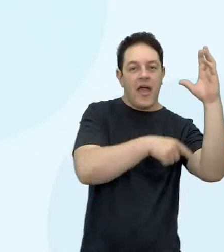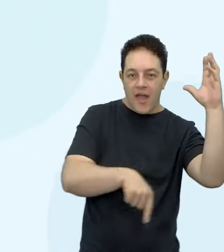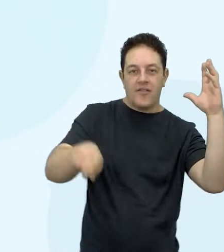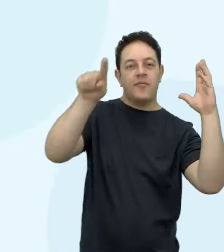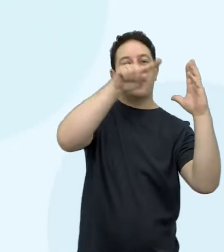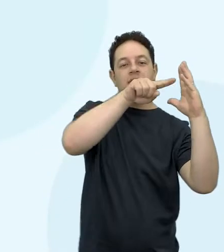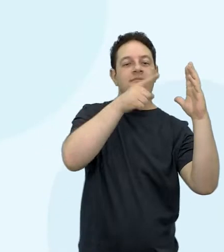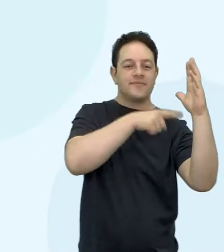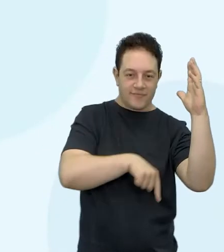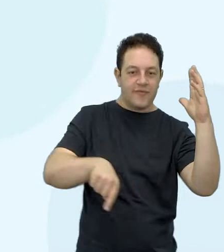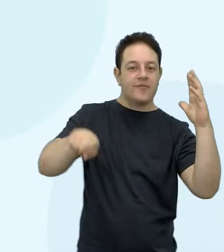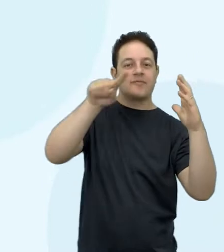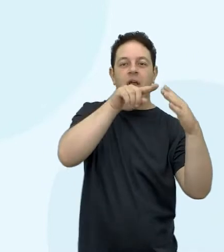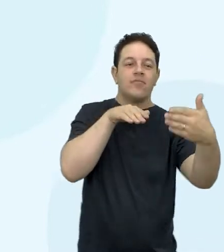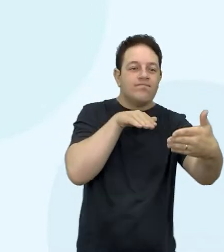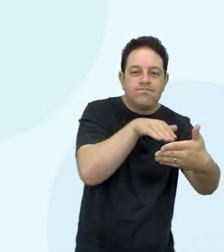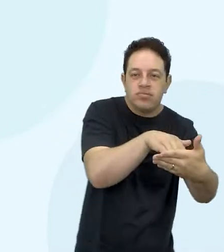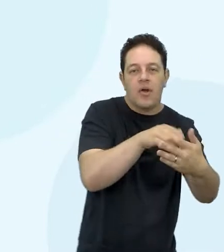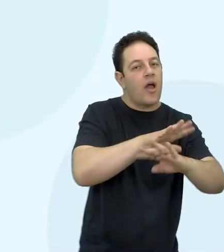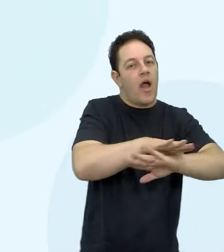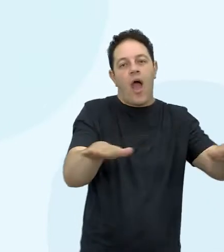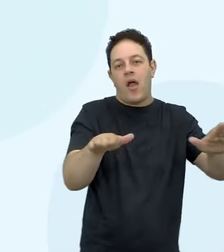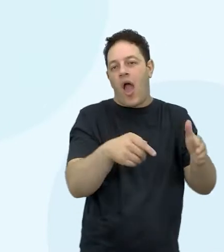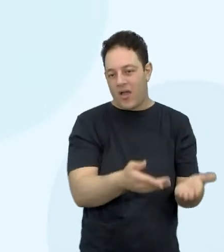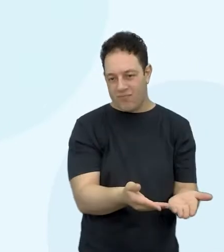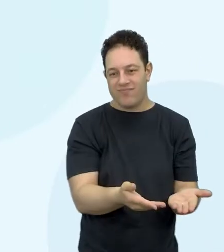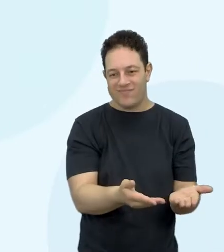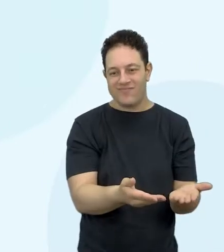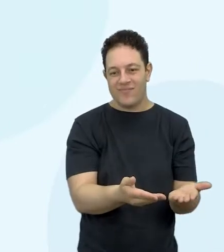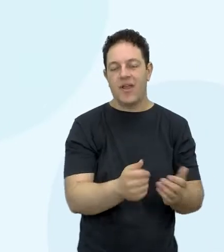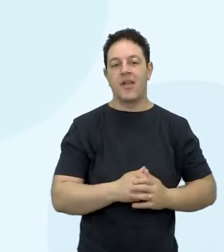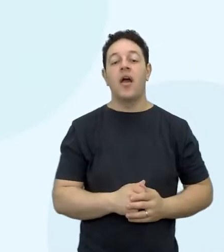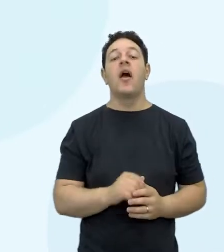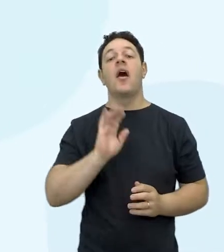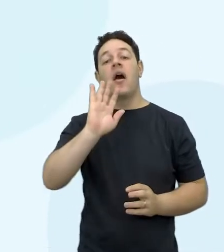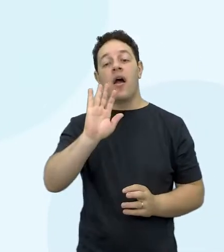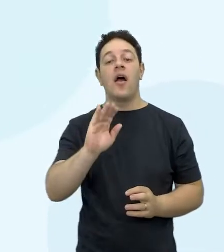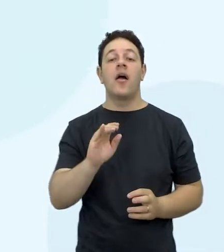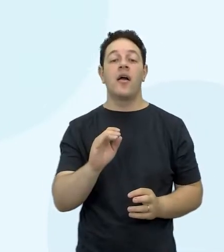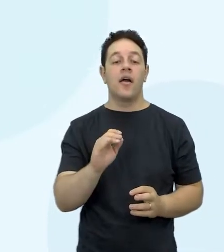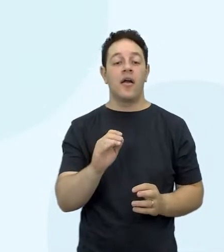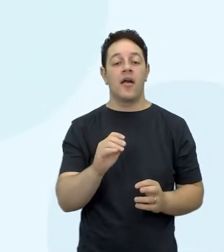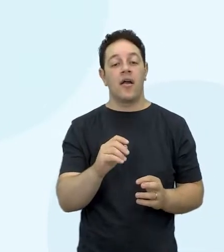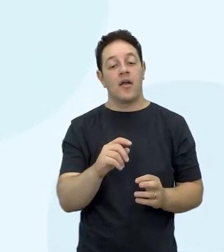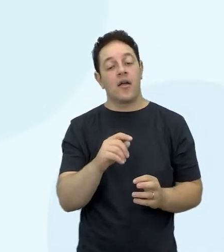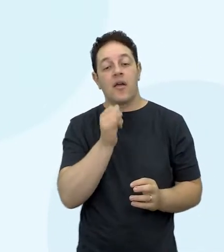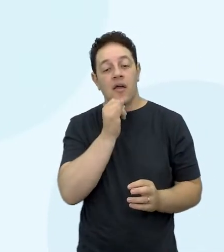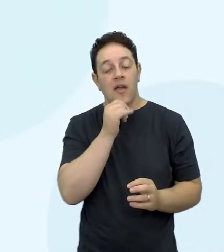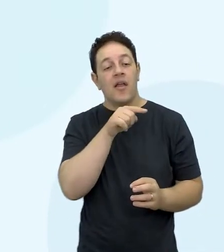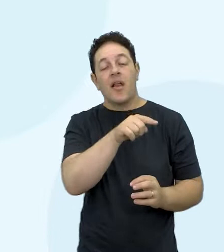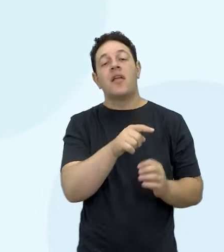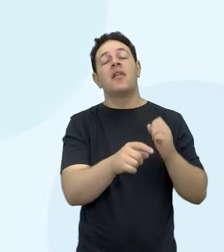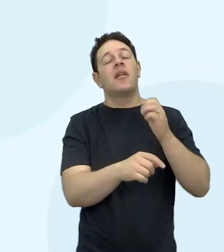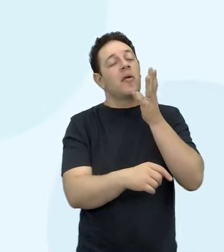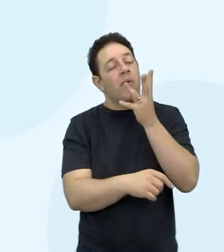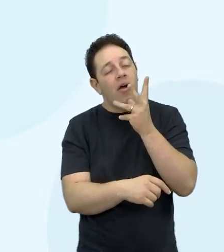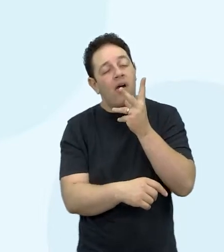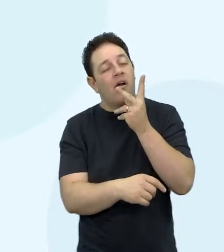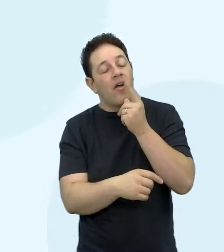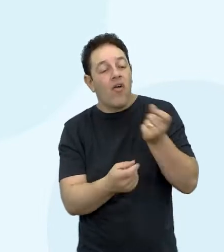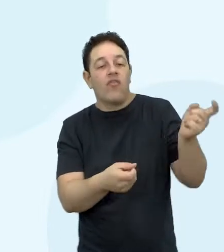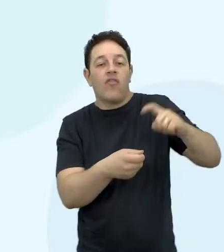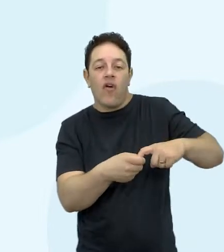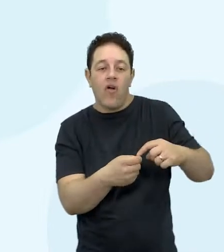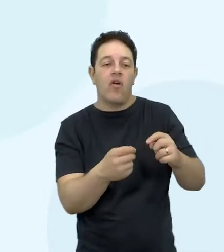têm fim e eles são esgotáveis. Isto é, a reposição na natureza é muito morosa, ou seja, demora, né? E necessita